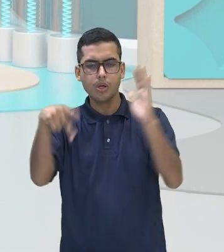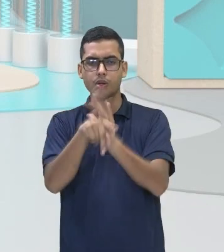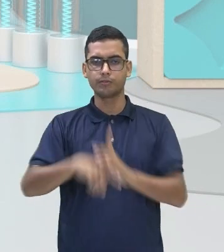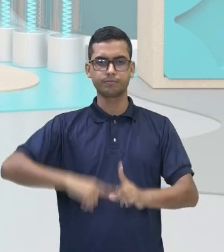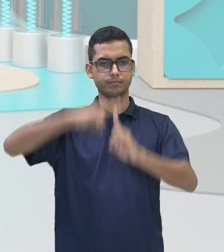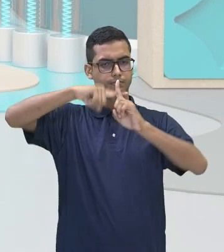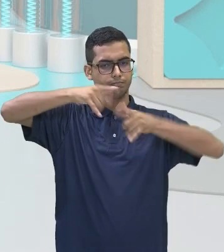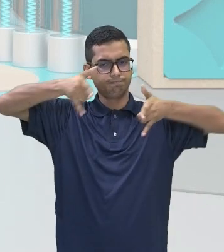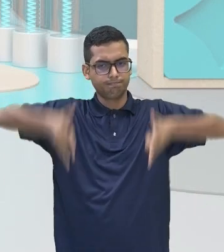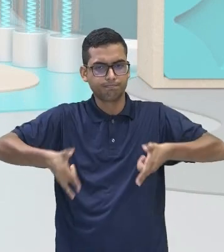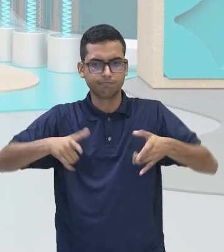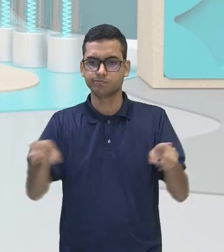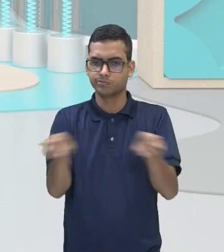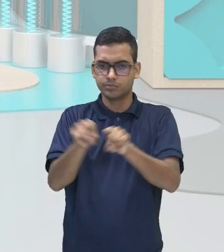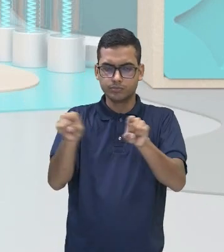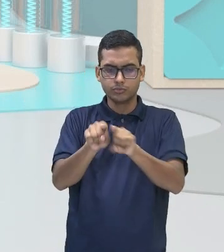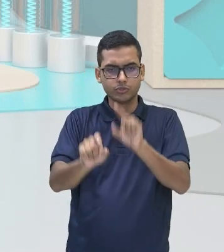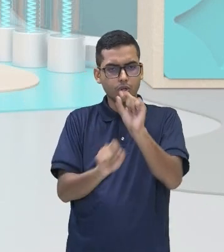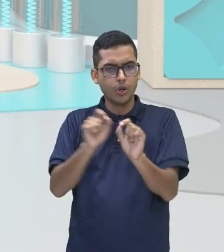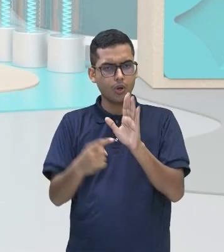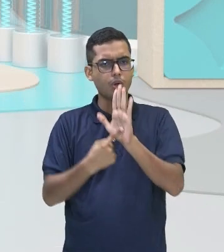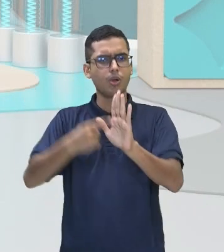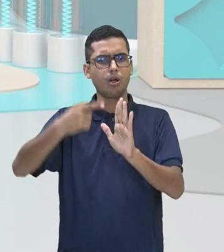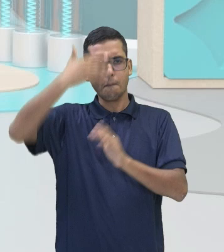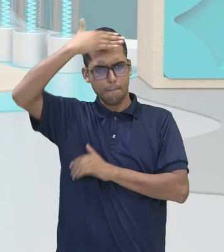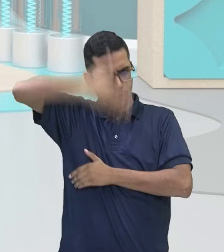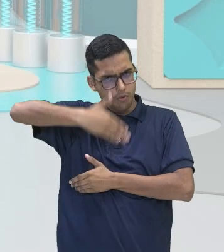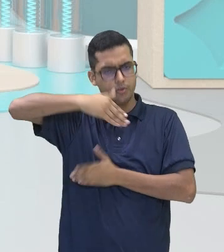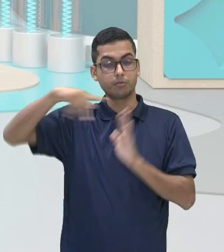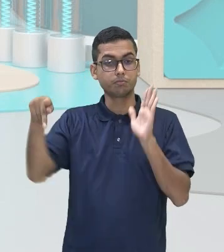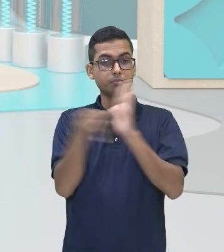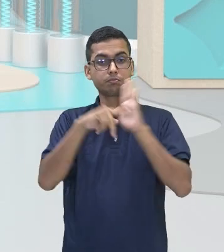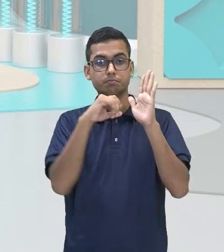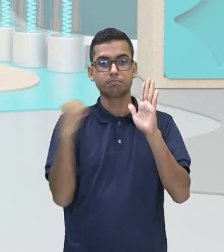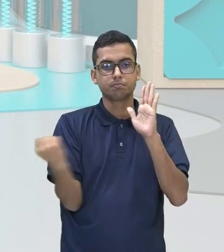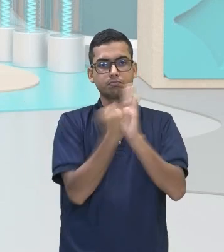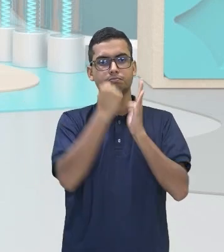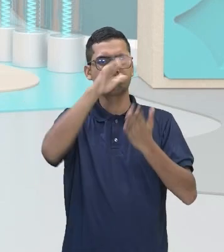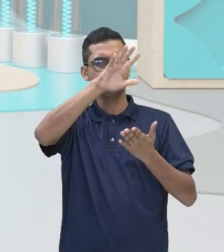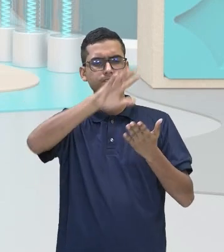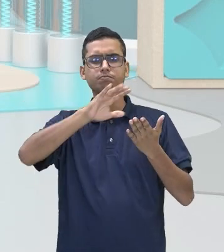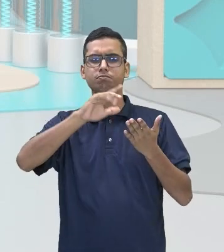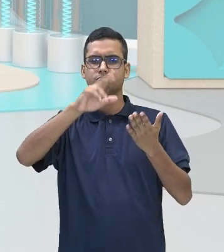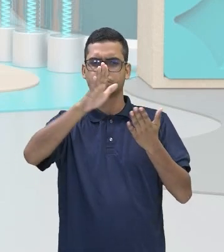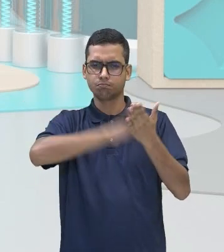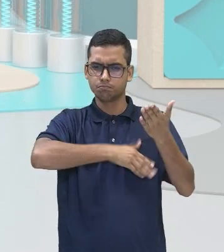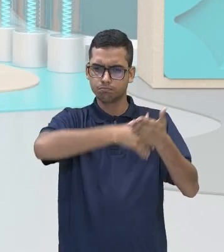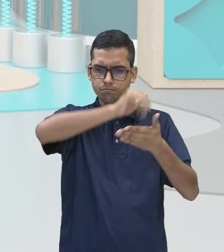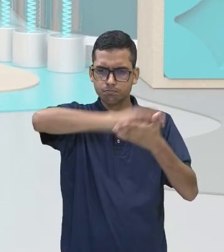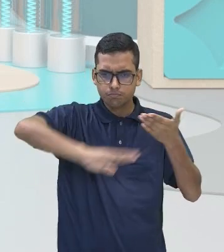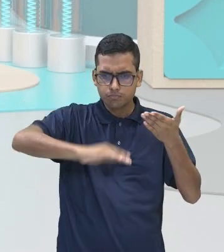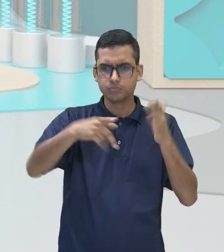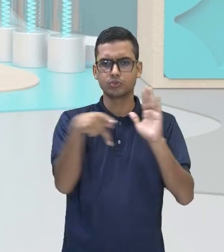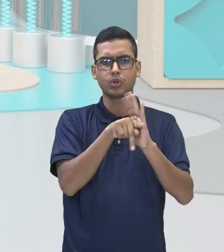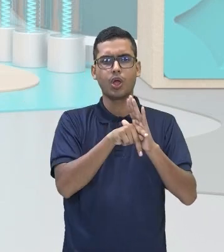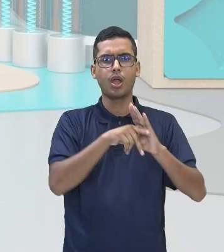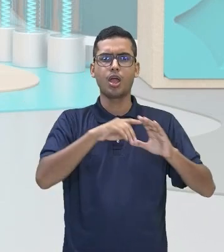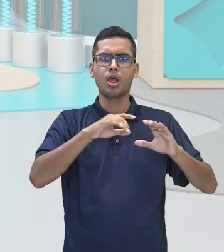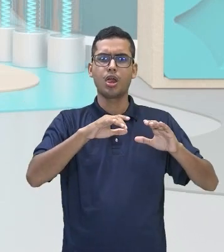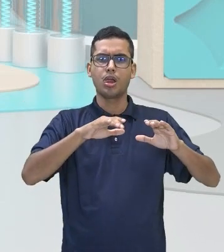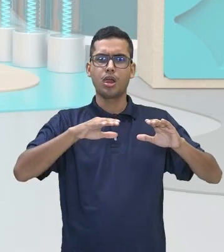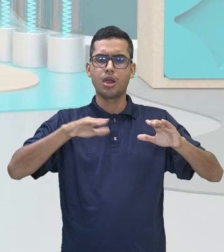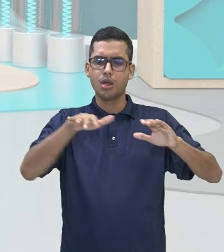E isso é registrado, é comprovado aí pelas pinturas em tumbas que mostram, né, os dançarinos ali fazendo